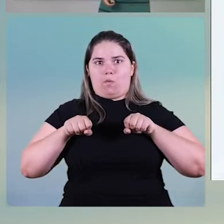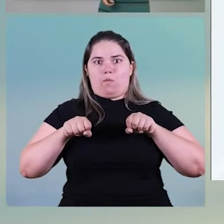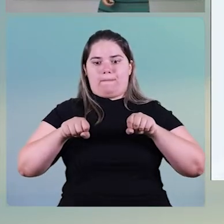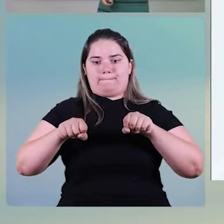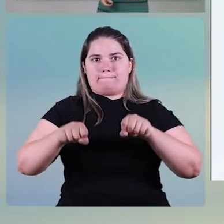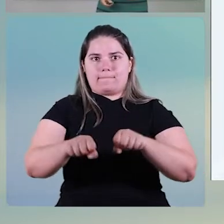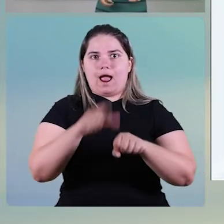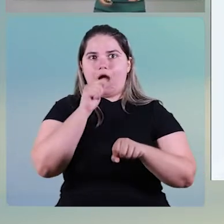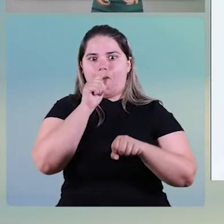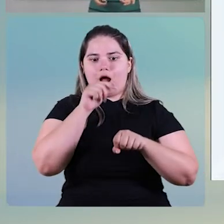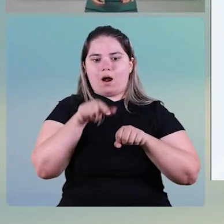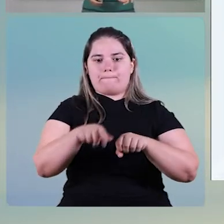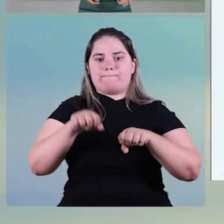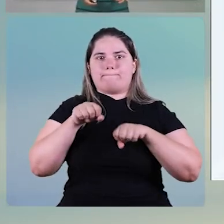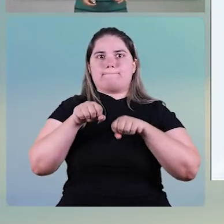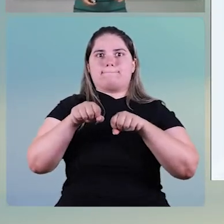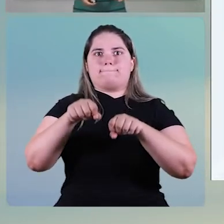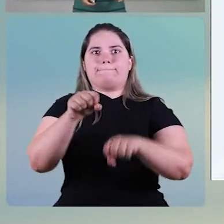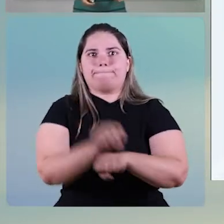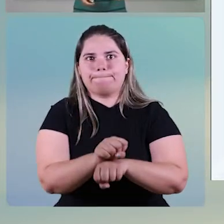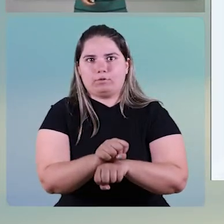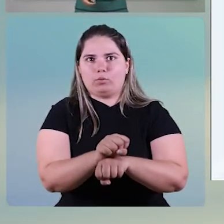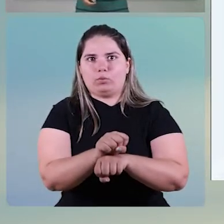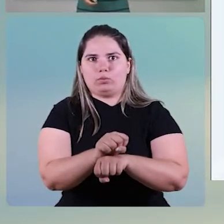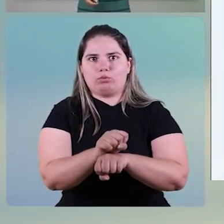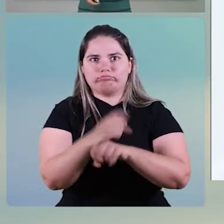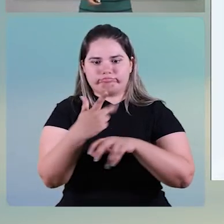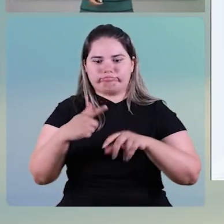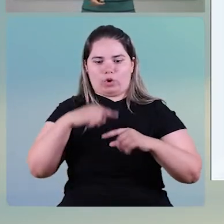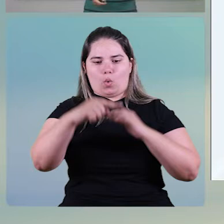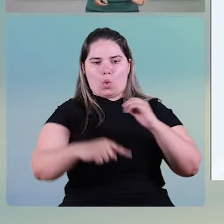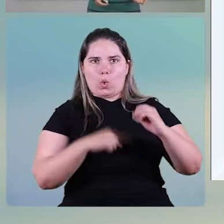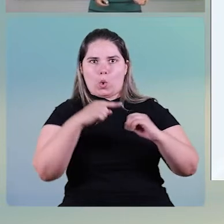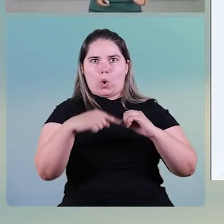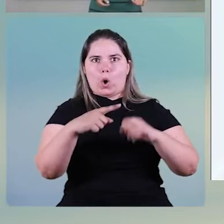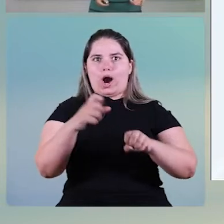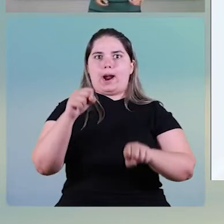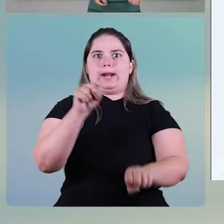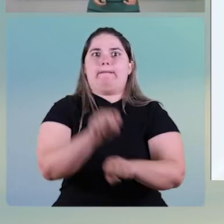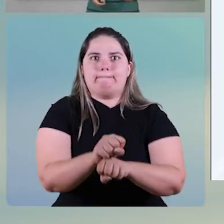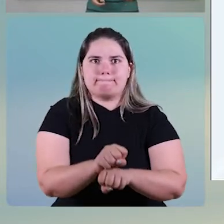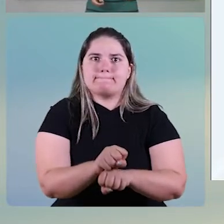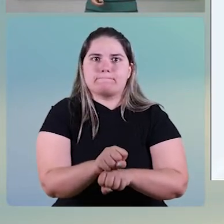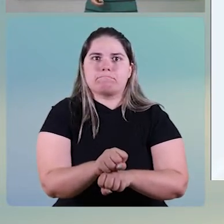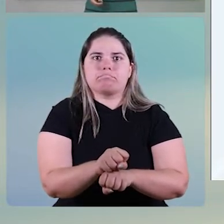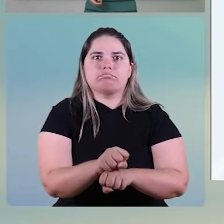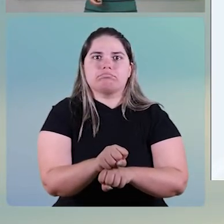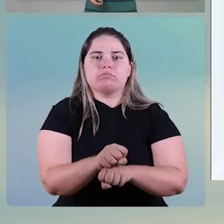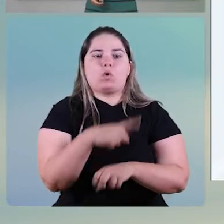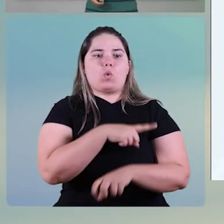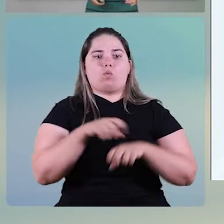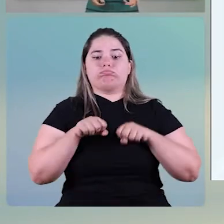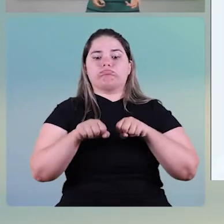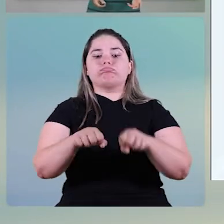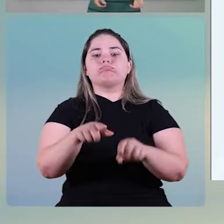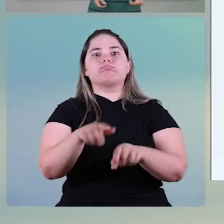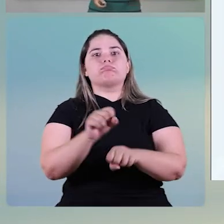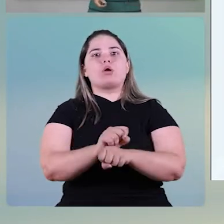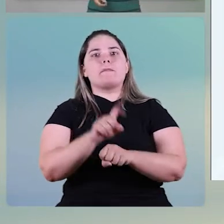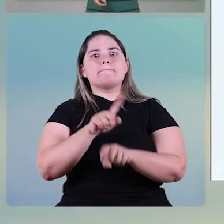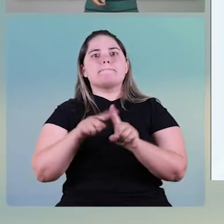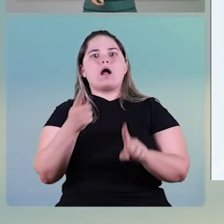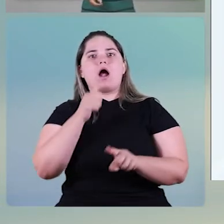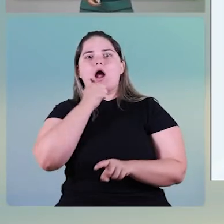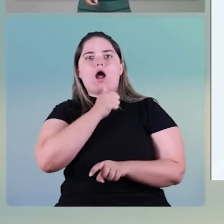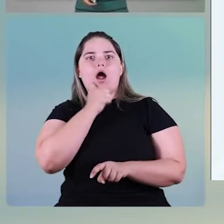né, nessa parte alagada, né, as rodas travam, fazendo com que o carrinho pare, mas